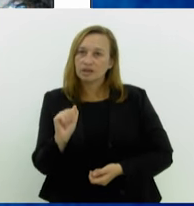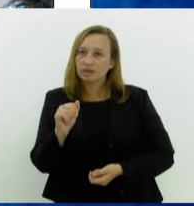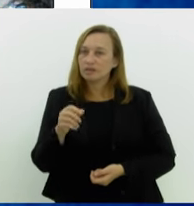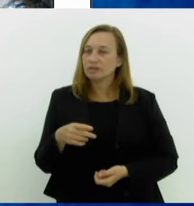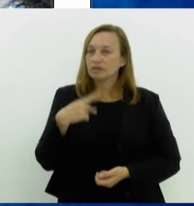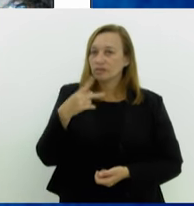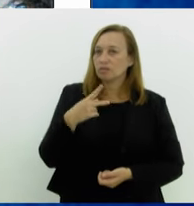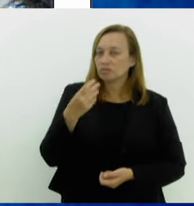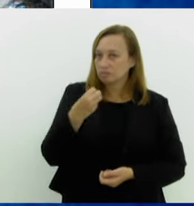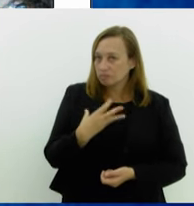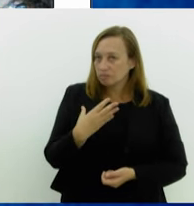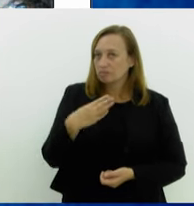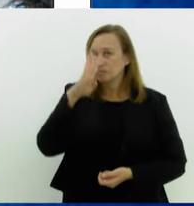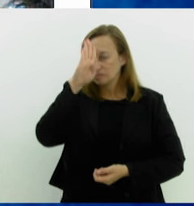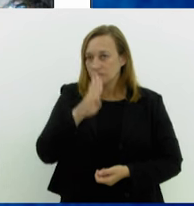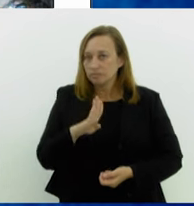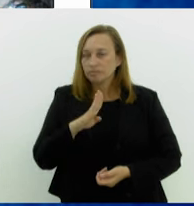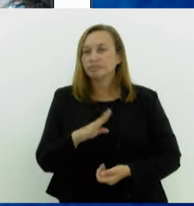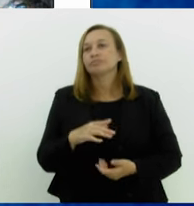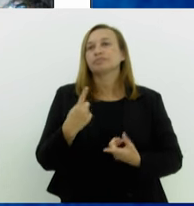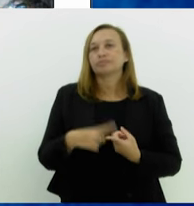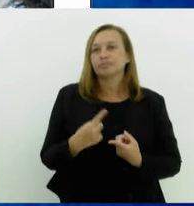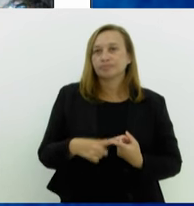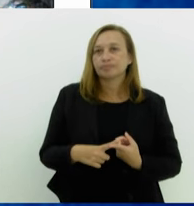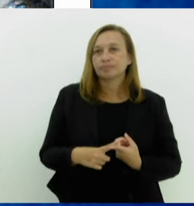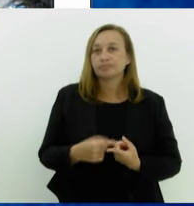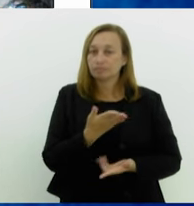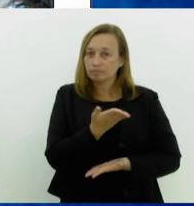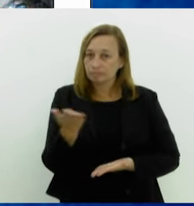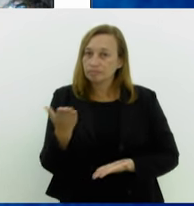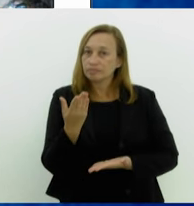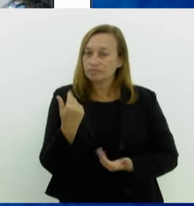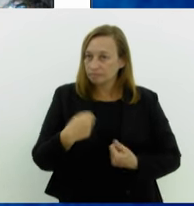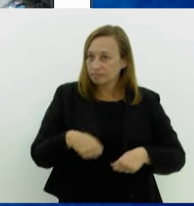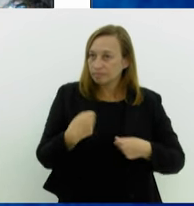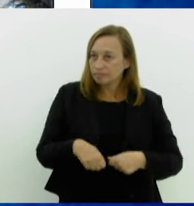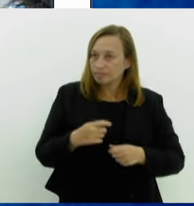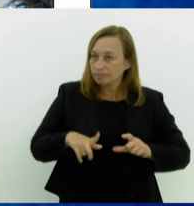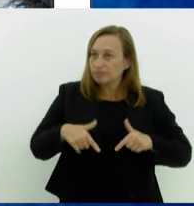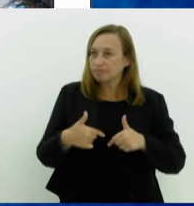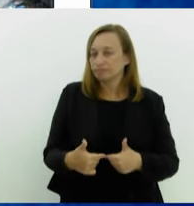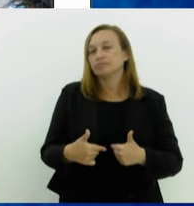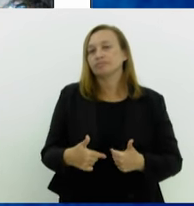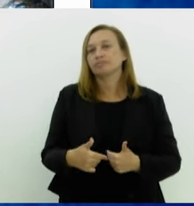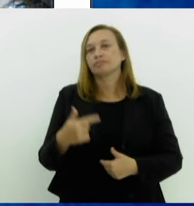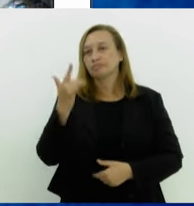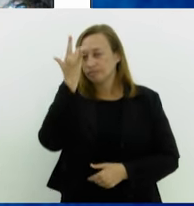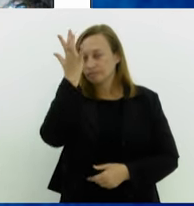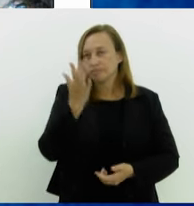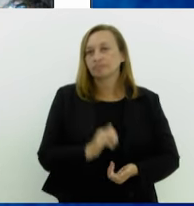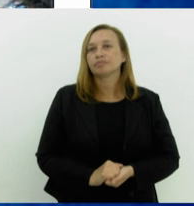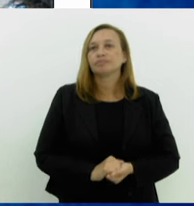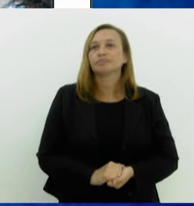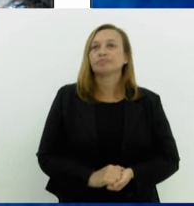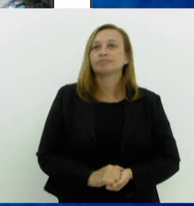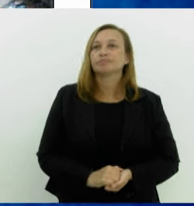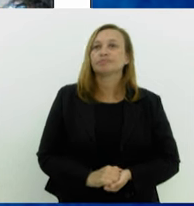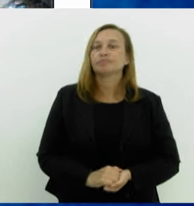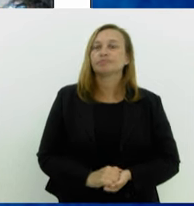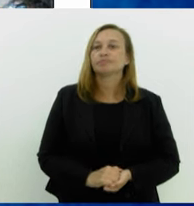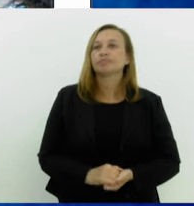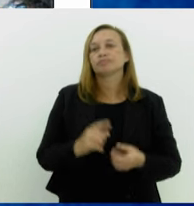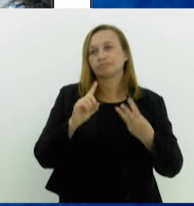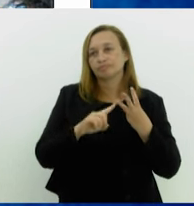tudo que a gente traz aqui para vocês tem que ser gratuito porque vocês precisam de algo aqui ó na mão para usar e ser fácil eh esse é o terceiro